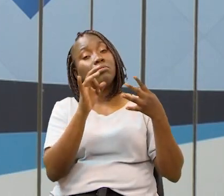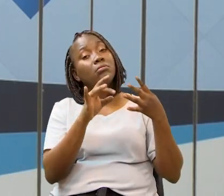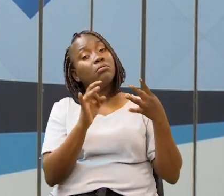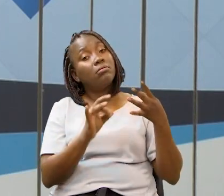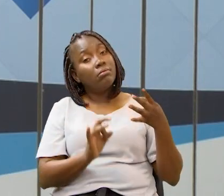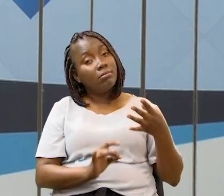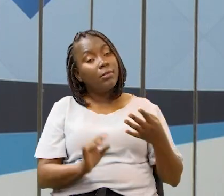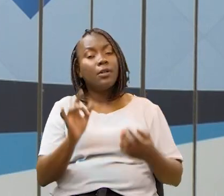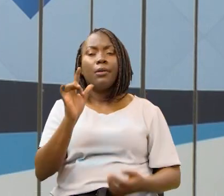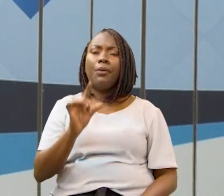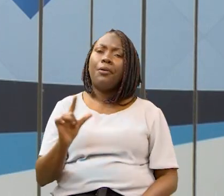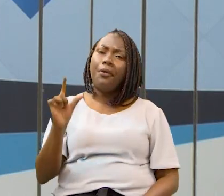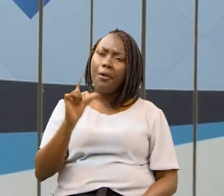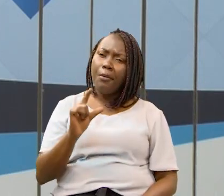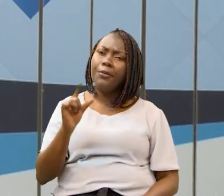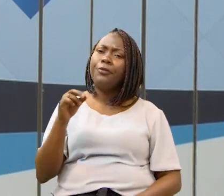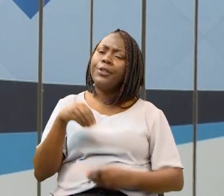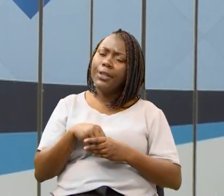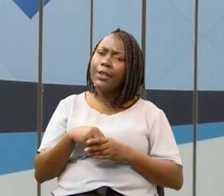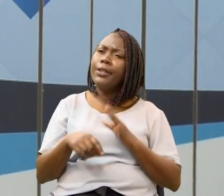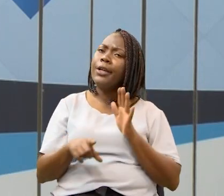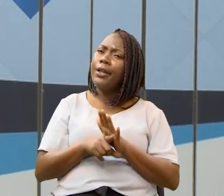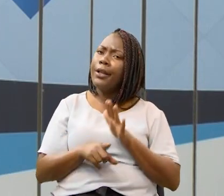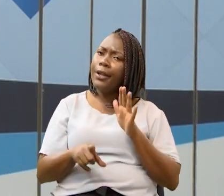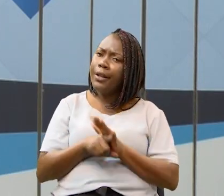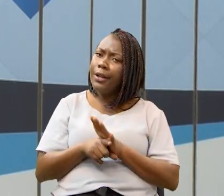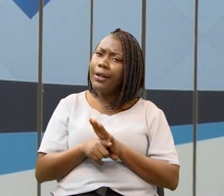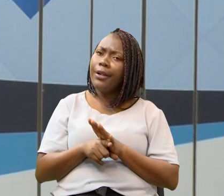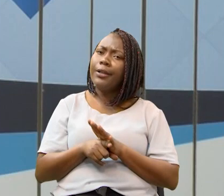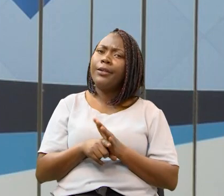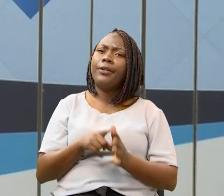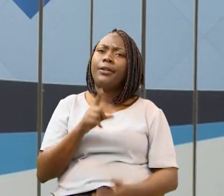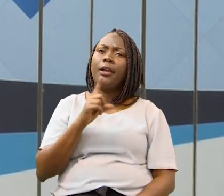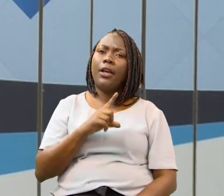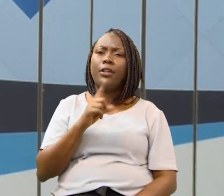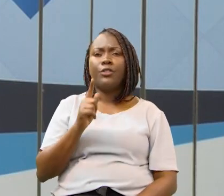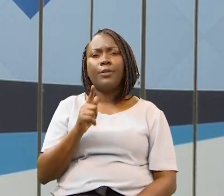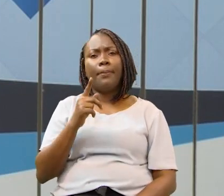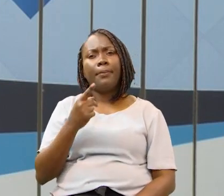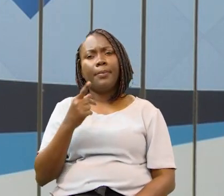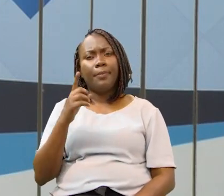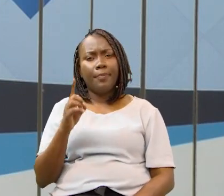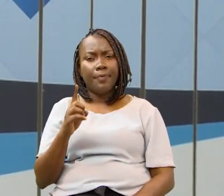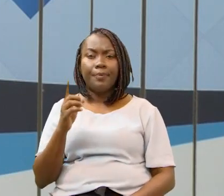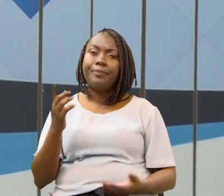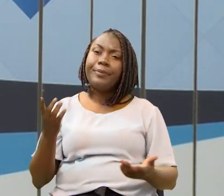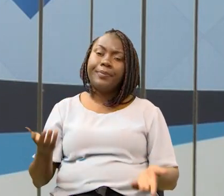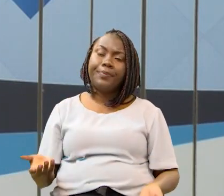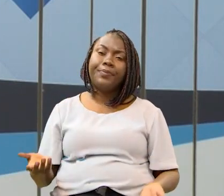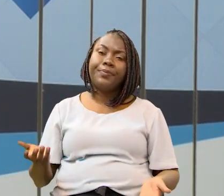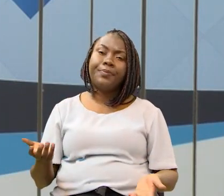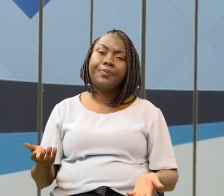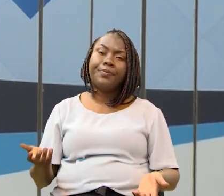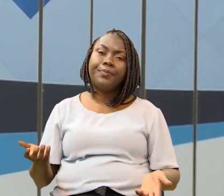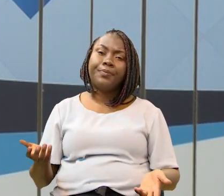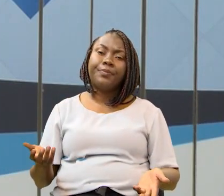e óbvio, isso tudo dentro da lei, né, de LGPD, né?